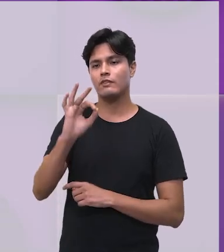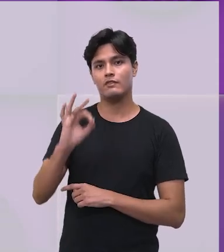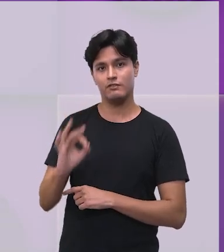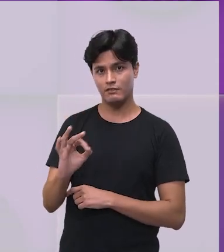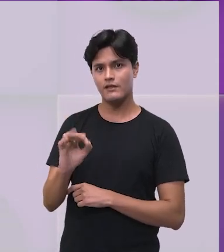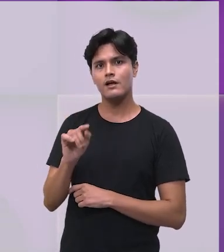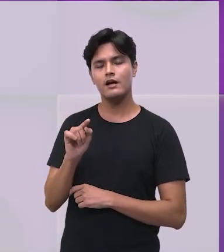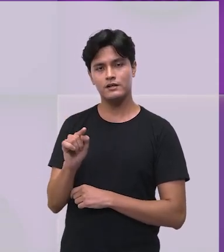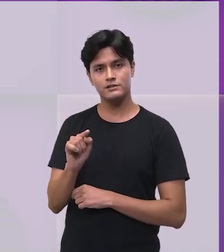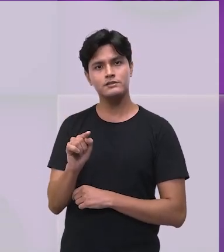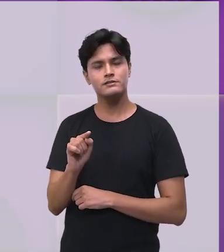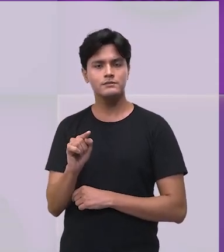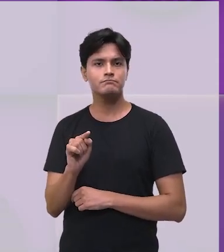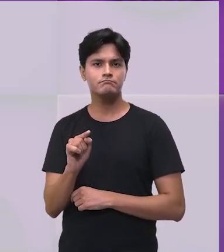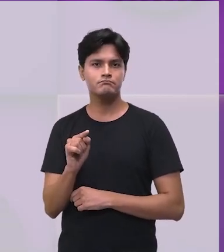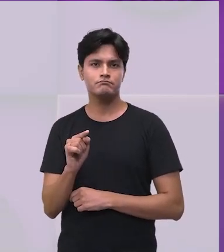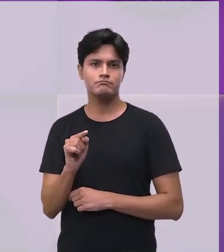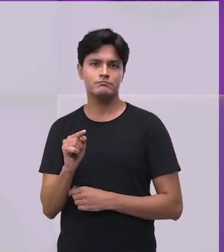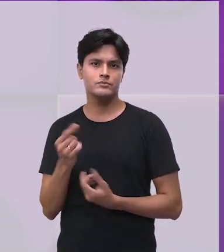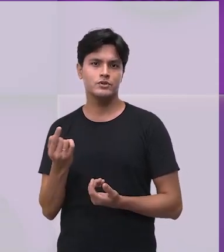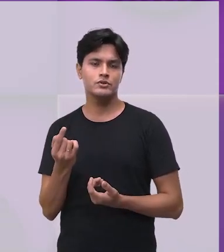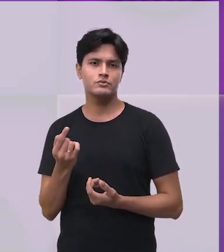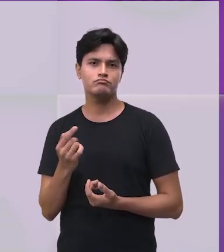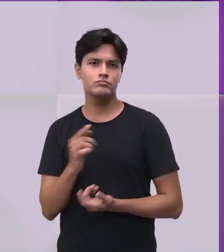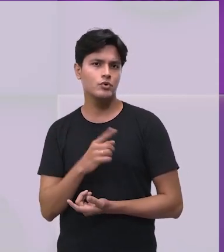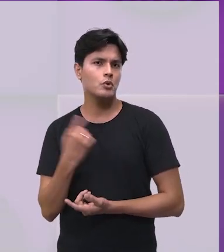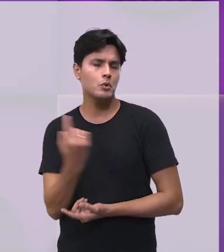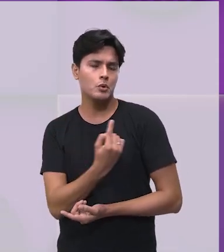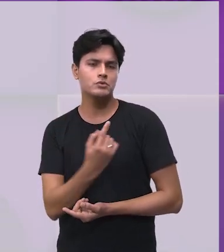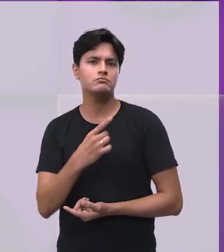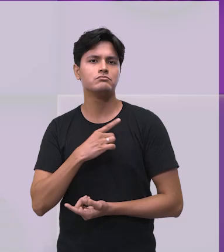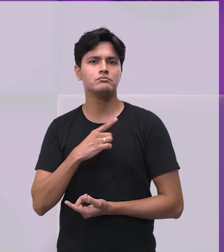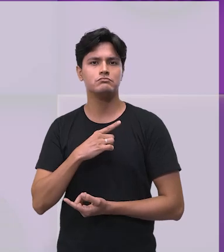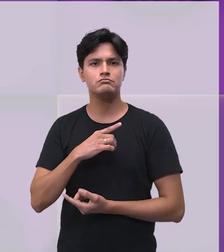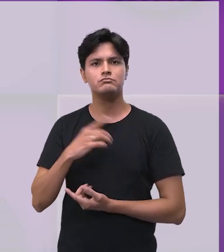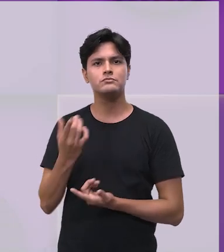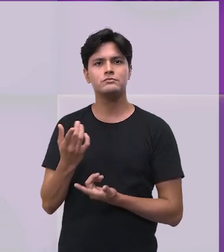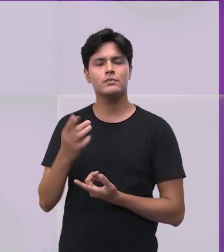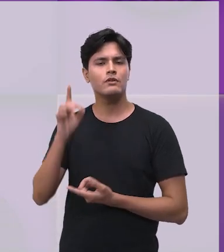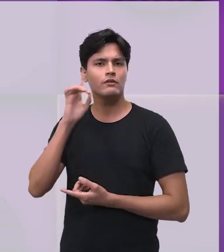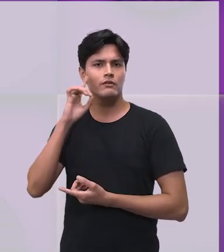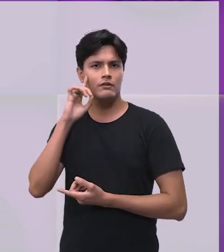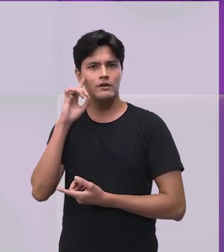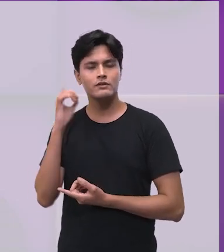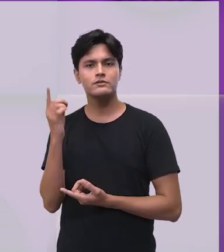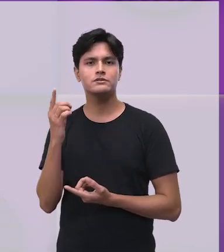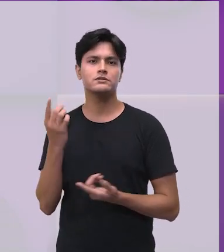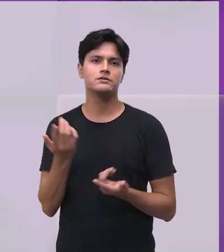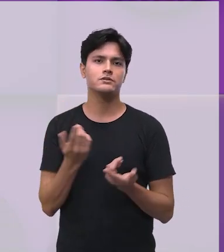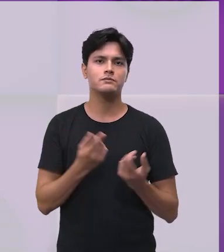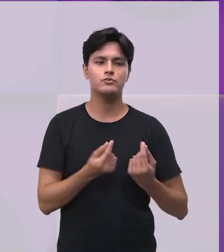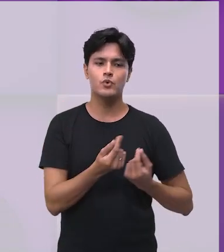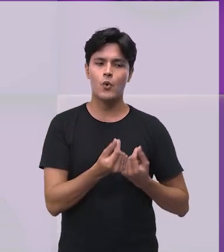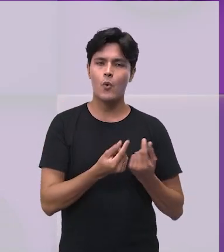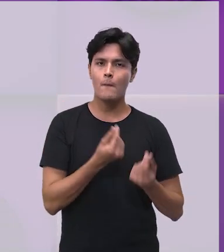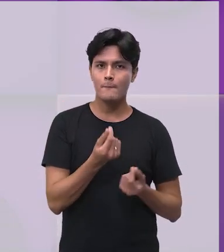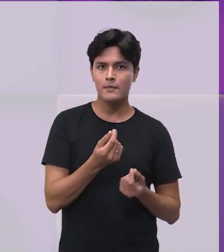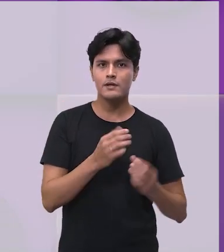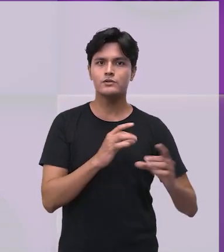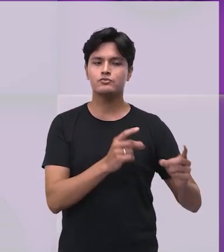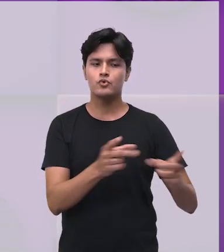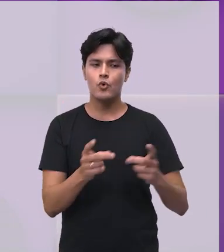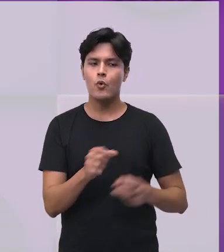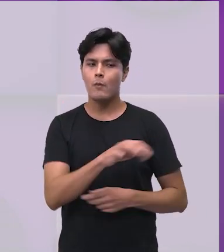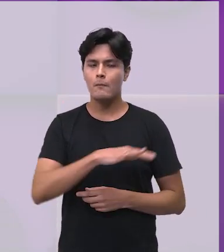taxa, né, praticamente no nosso cotidiano ali, nas operações financeiras, no comércio, aonde quer que